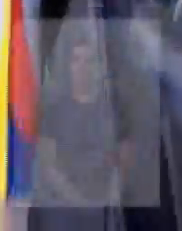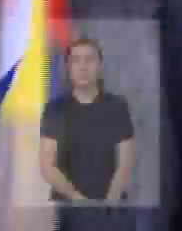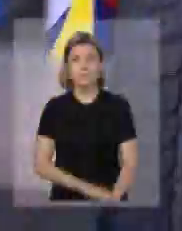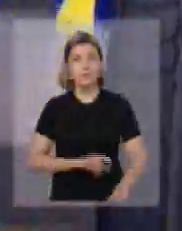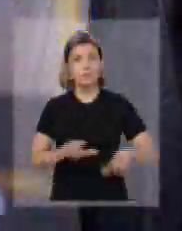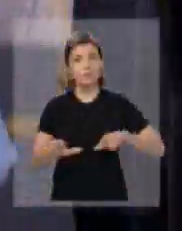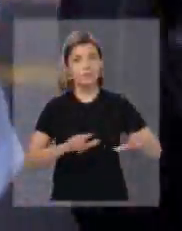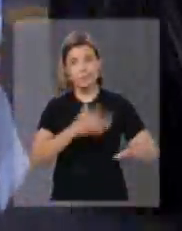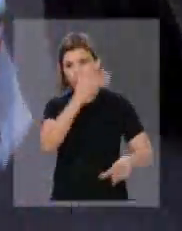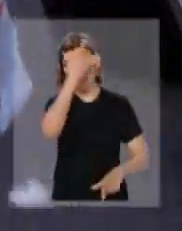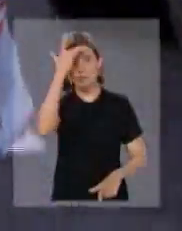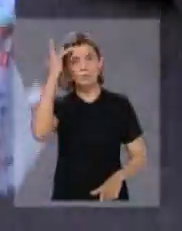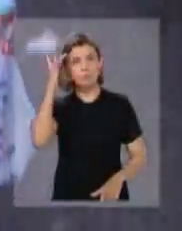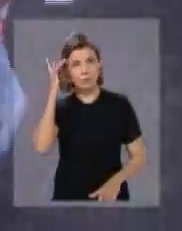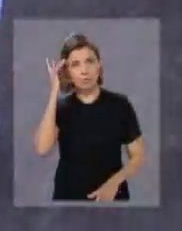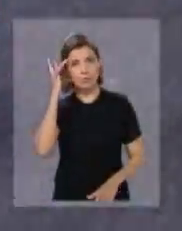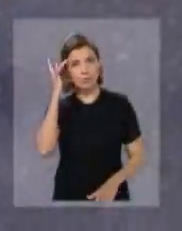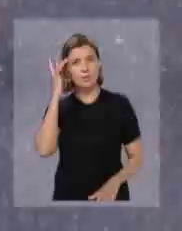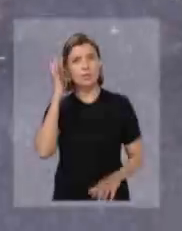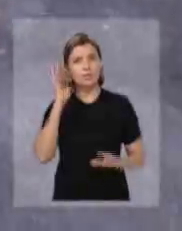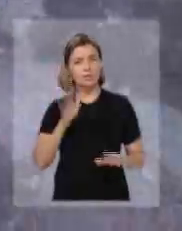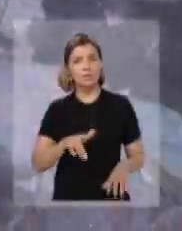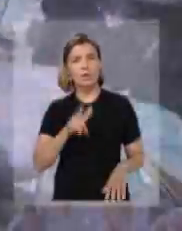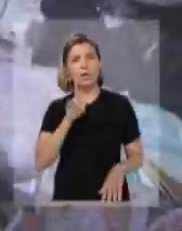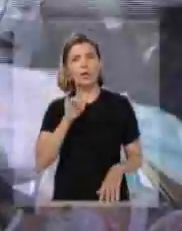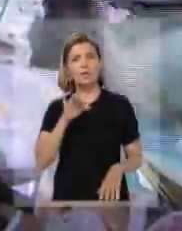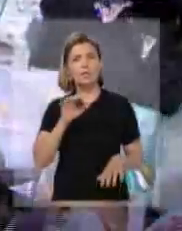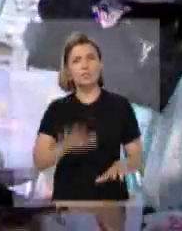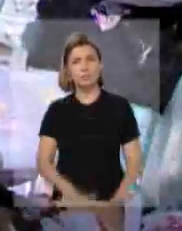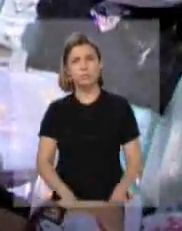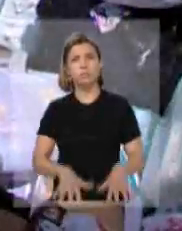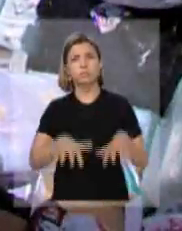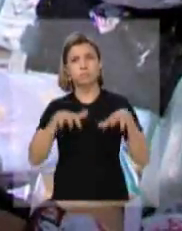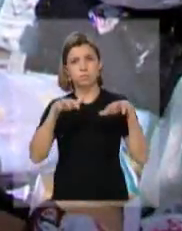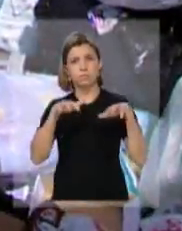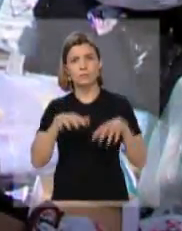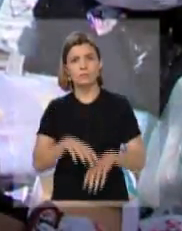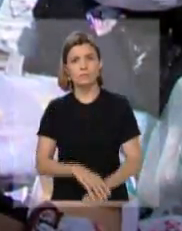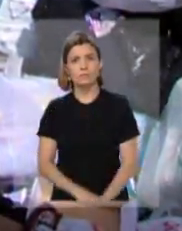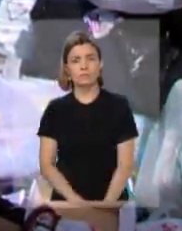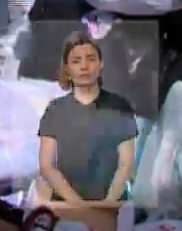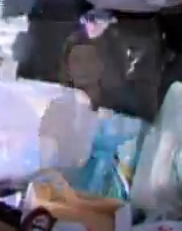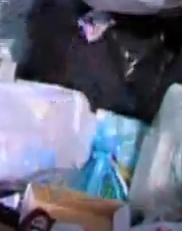A atividade humana gera uma quantidade muito grande de resíduos.